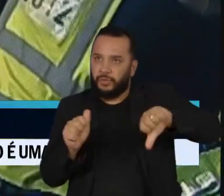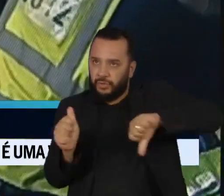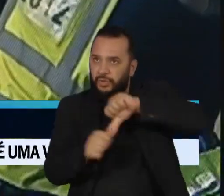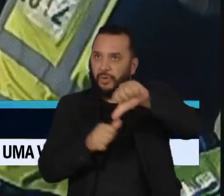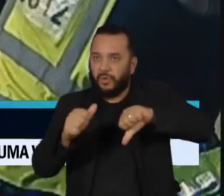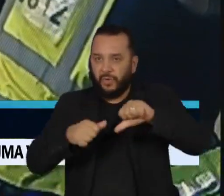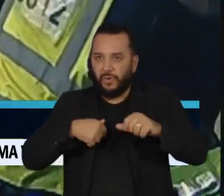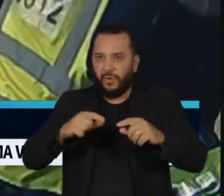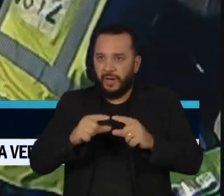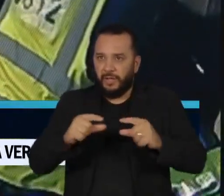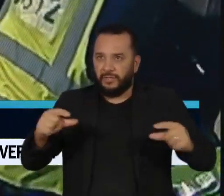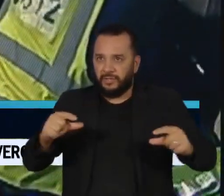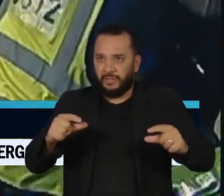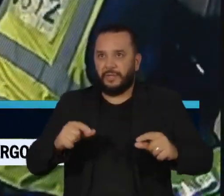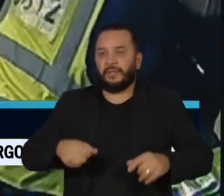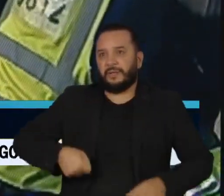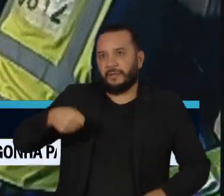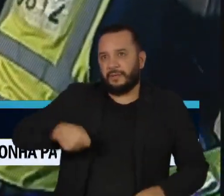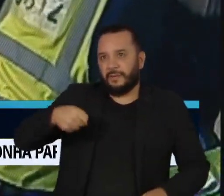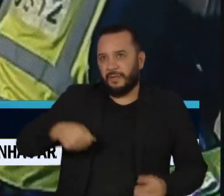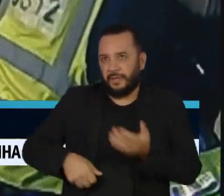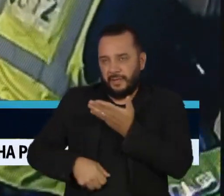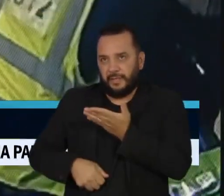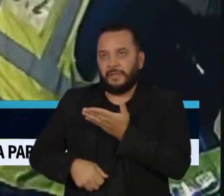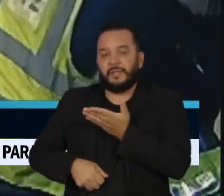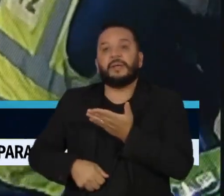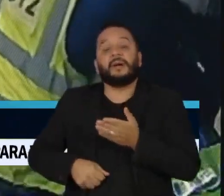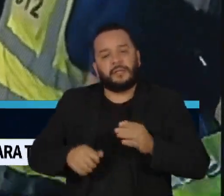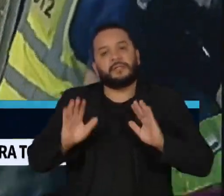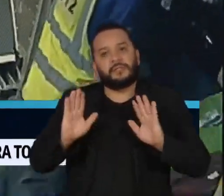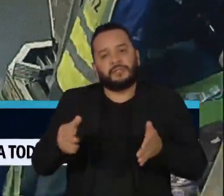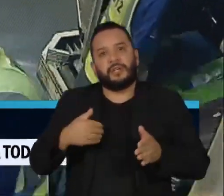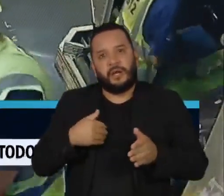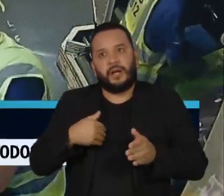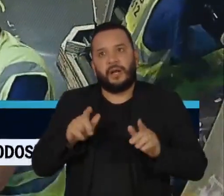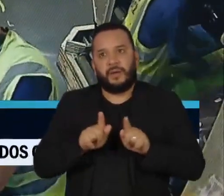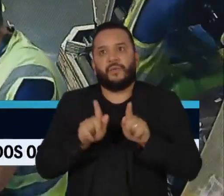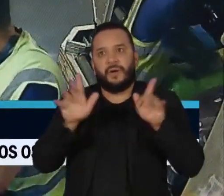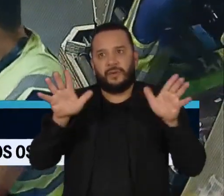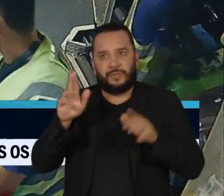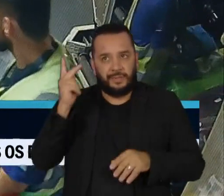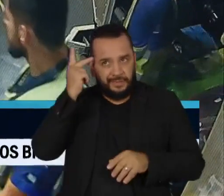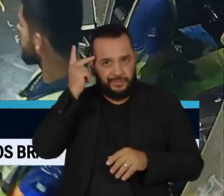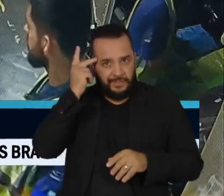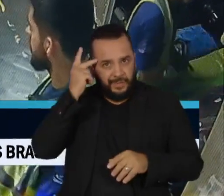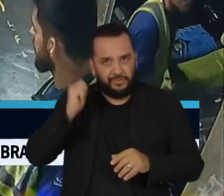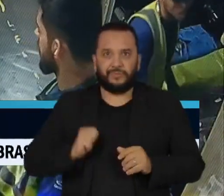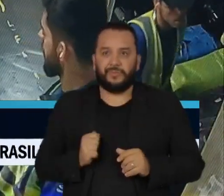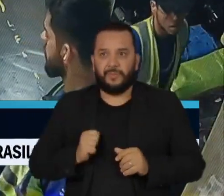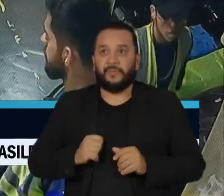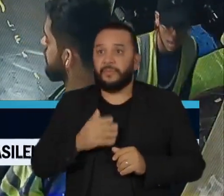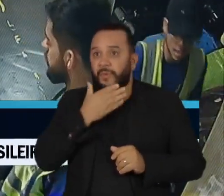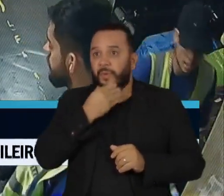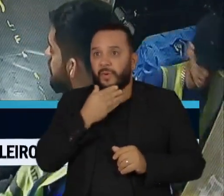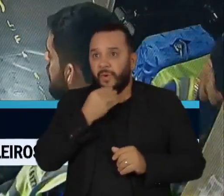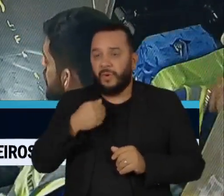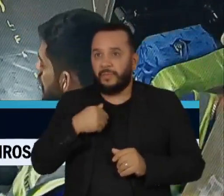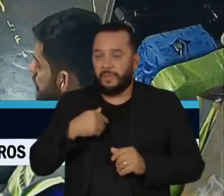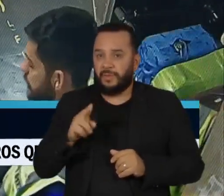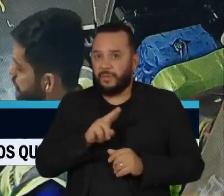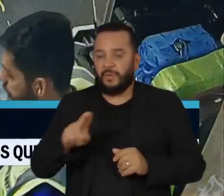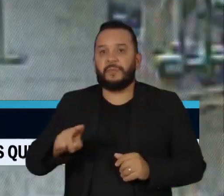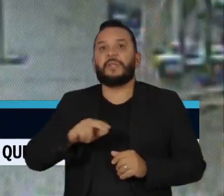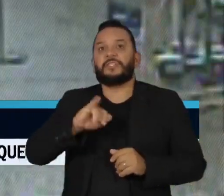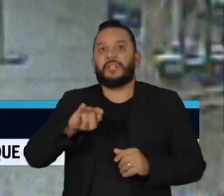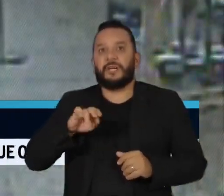etiquetas de identificação das malas. A parada foi no Aeroporto Internacional de Guarulhos, em São Paulo. O homem coloca o nome de Jeane